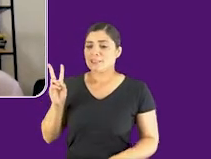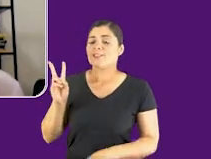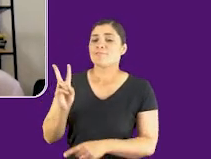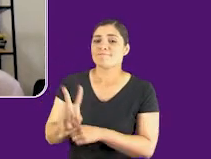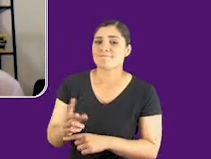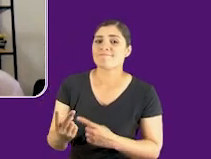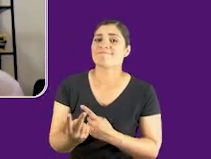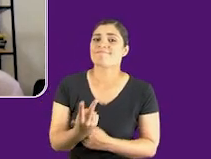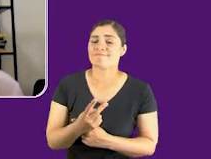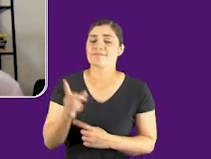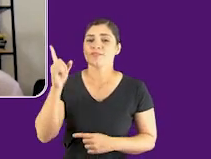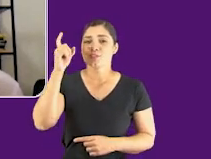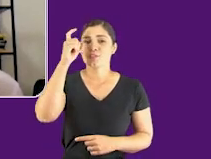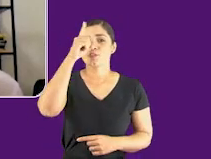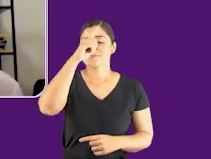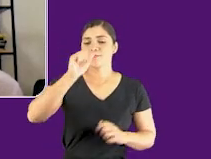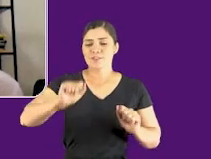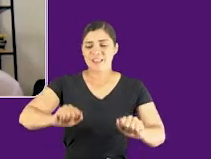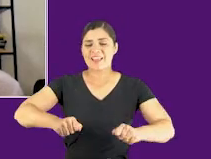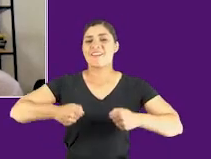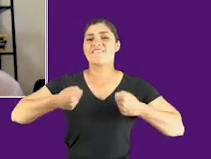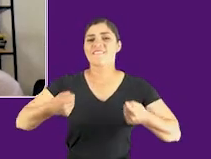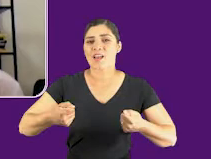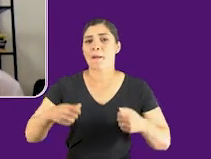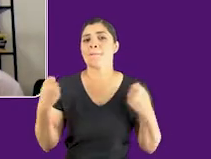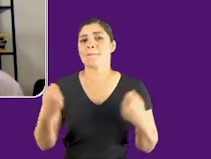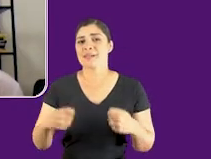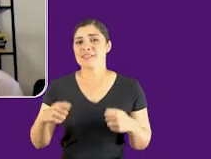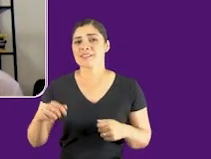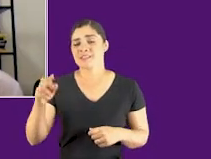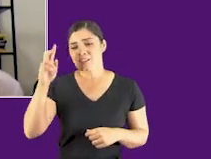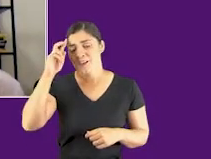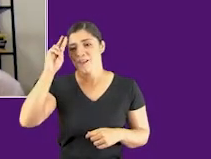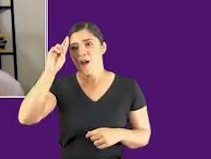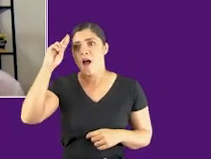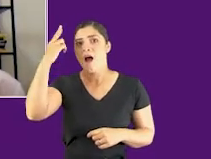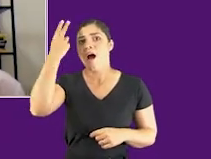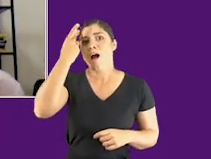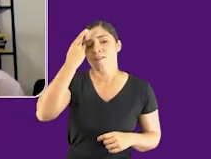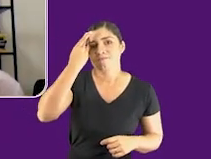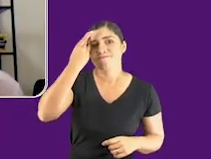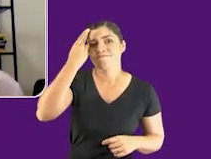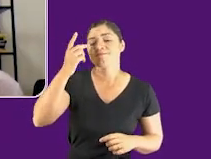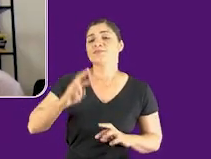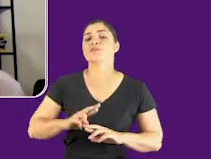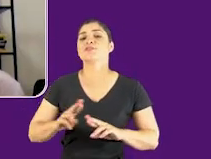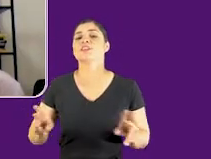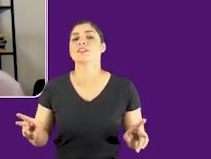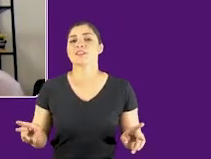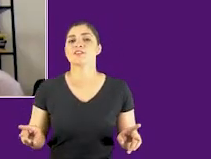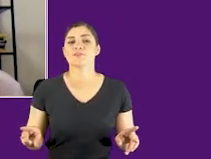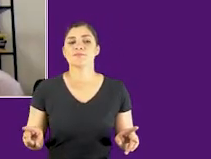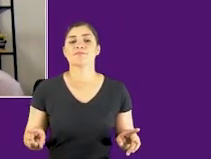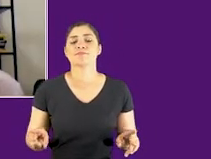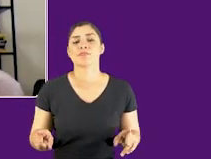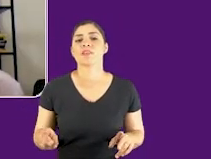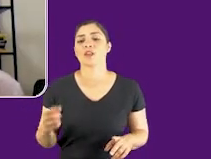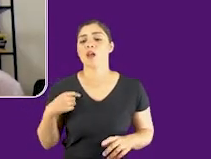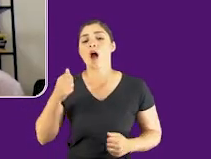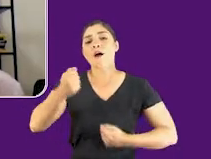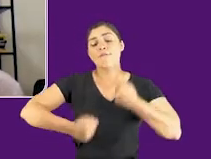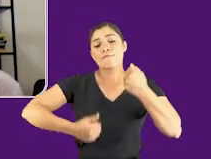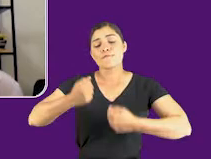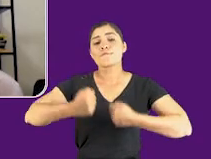a uma um grande esforço de todo mundo de repensar como fazer as coisas então nas